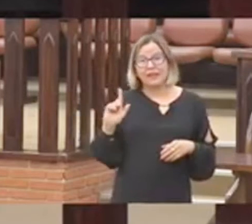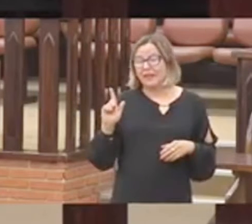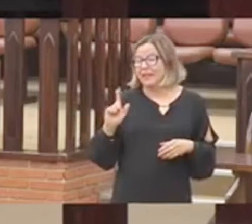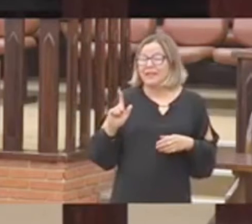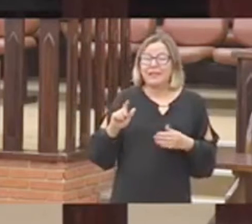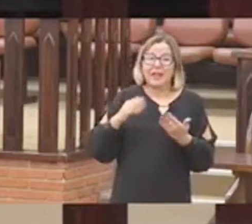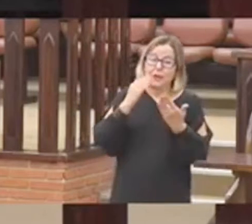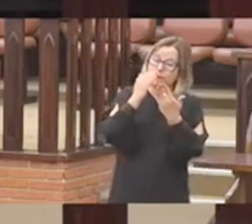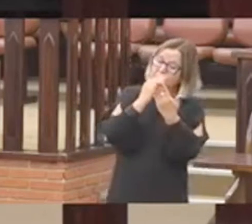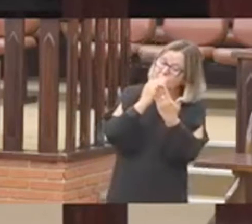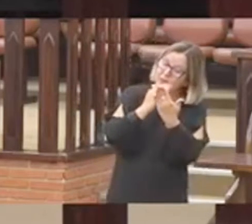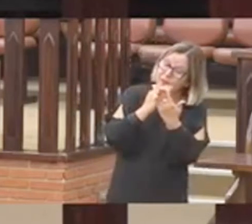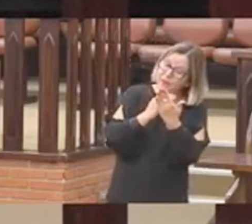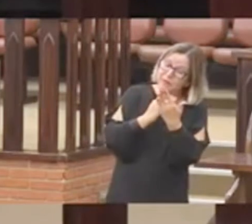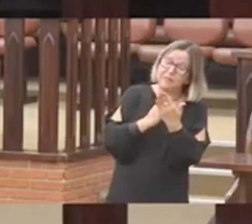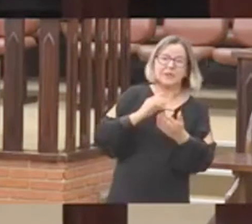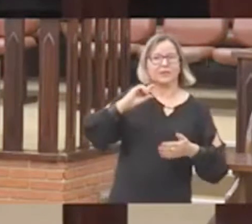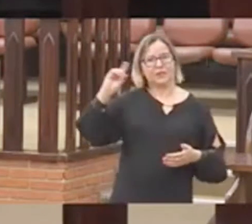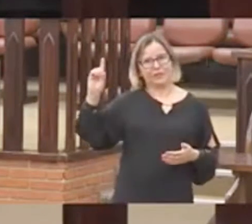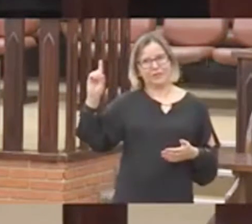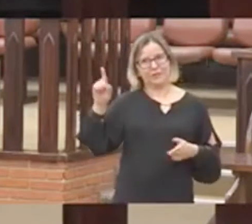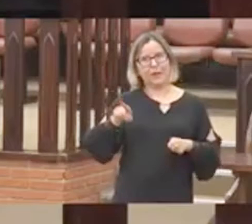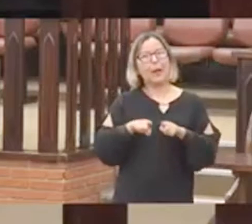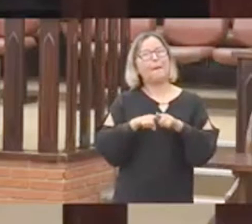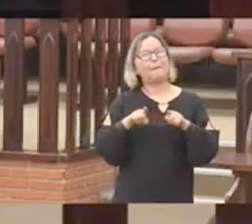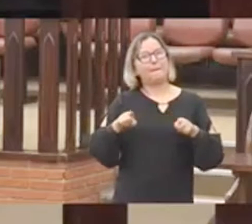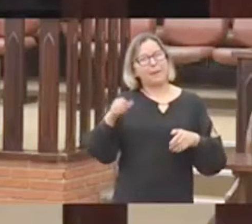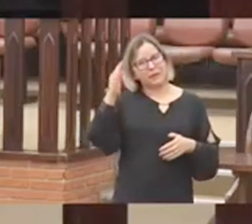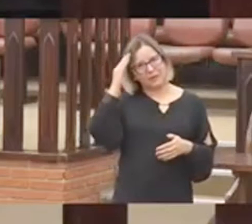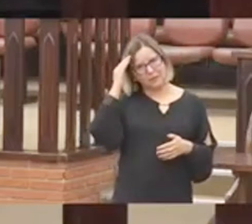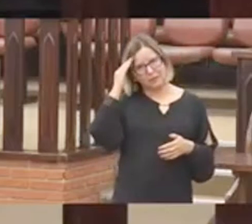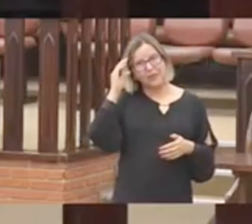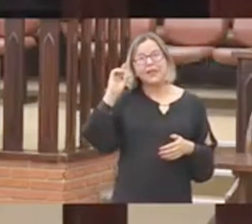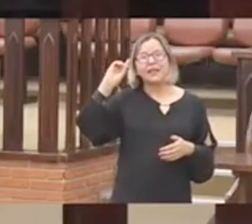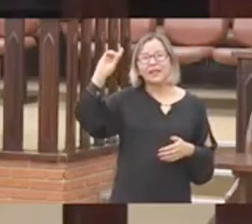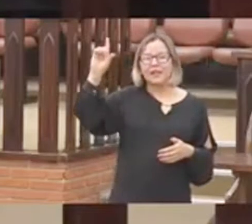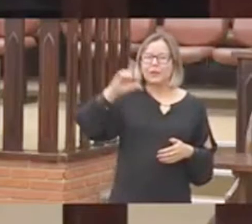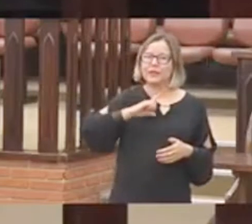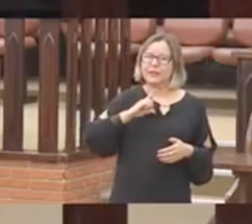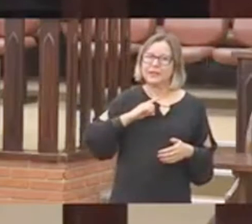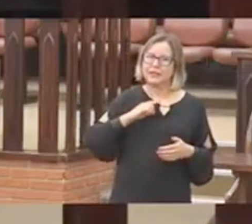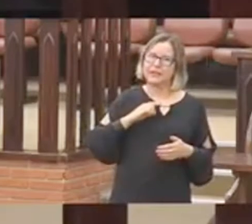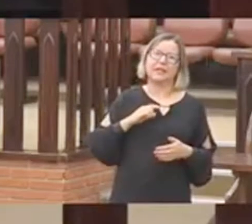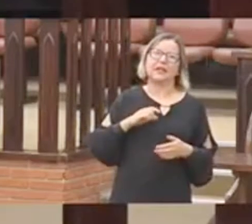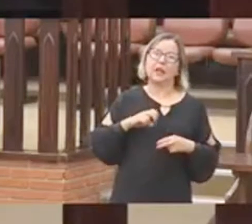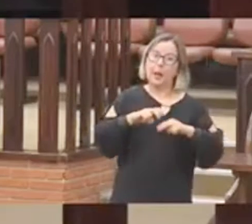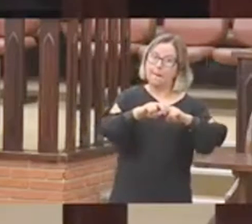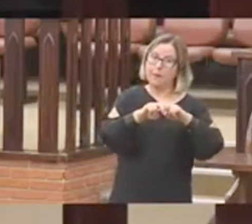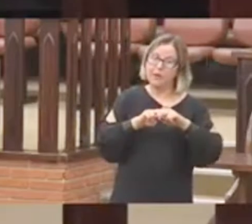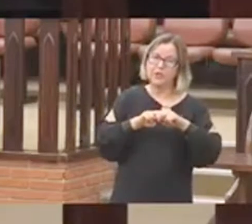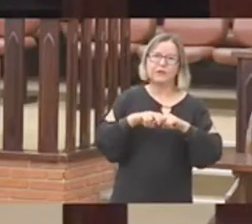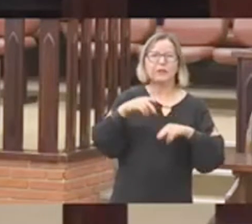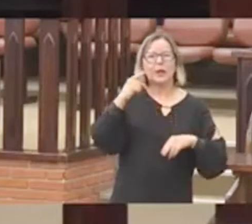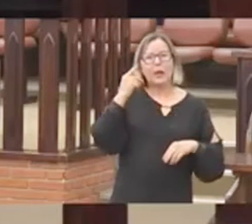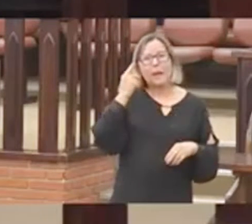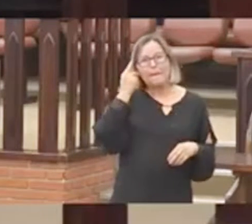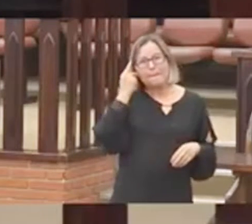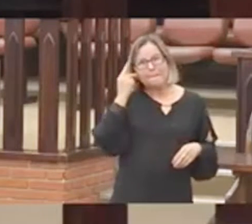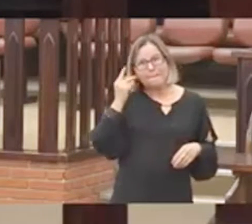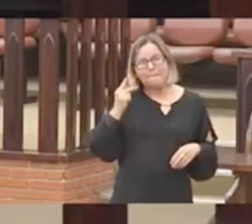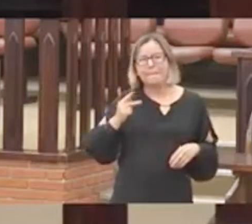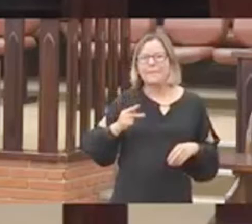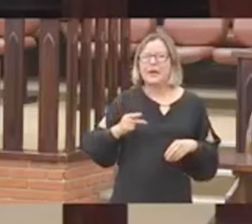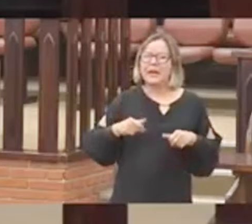podemos compreender que Deus tem motivos, sim, para permitir o mal e o